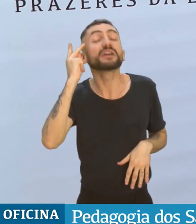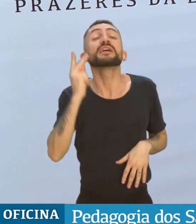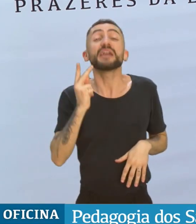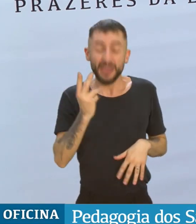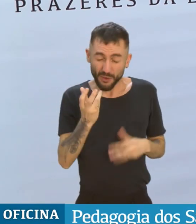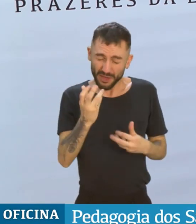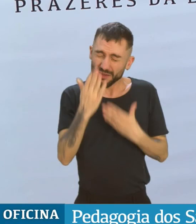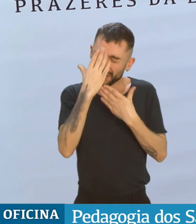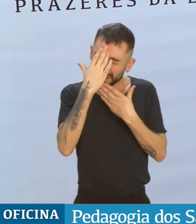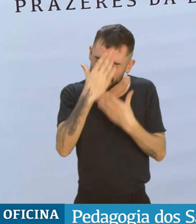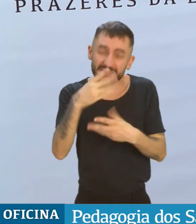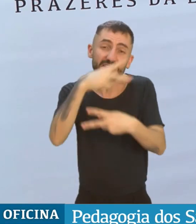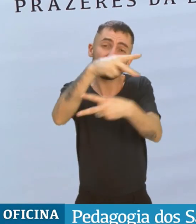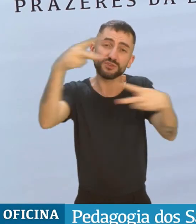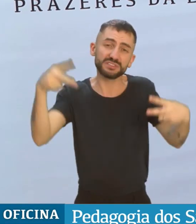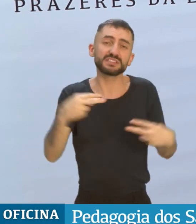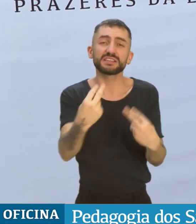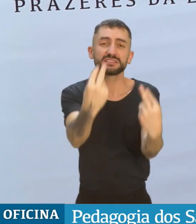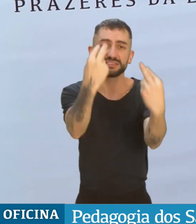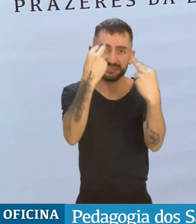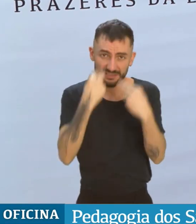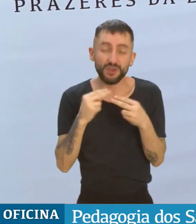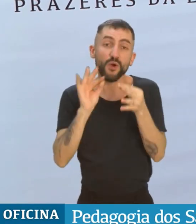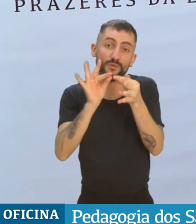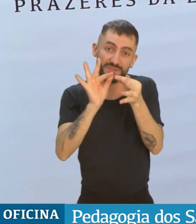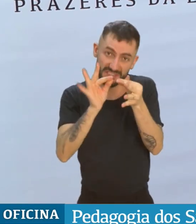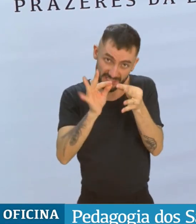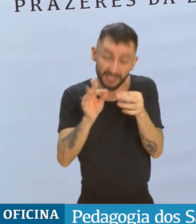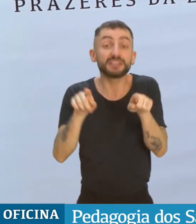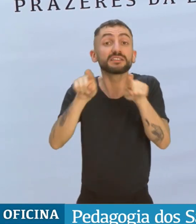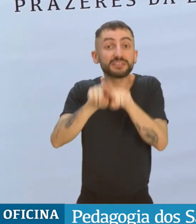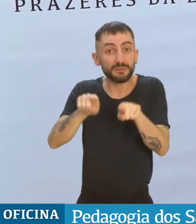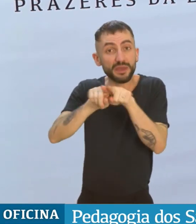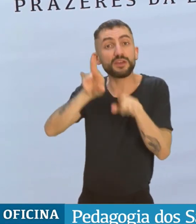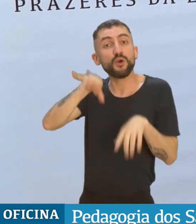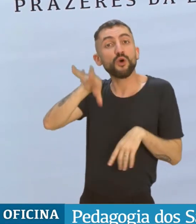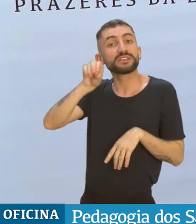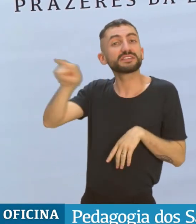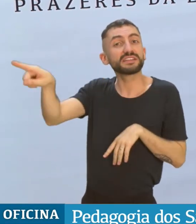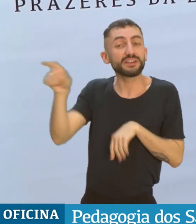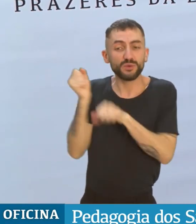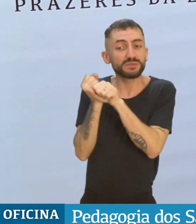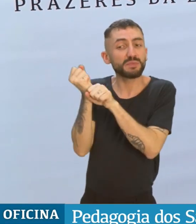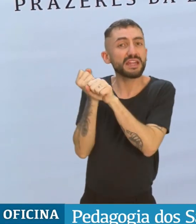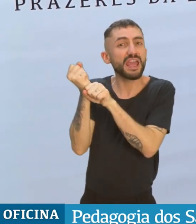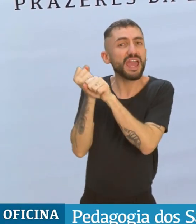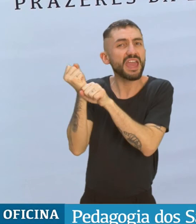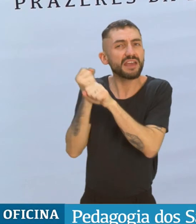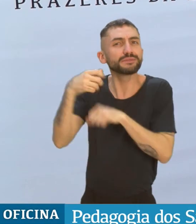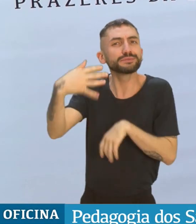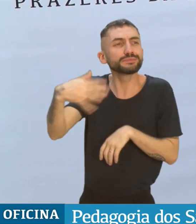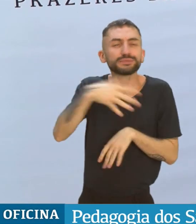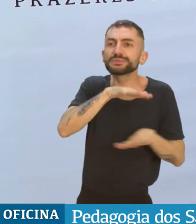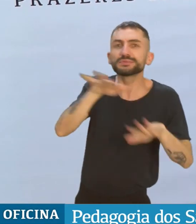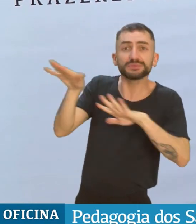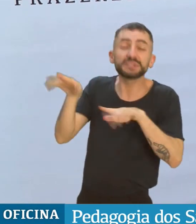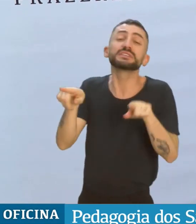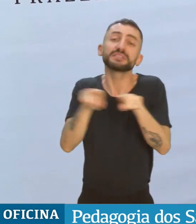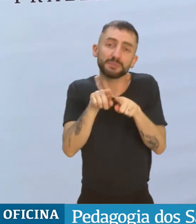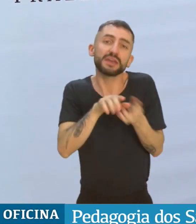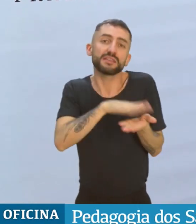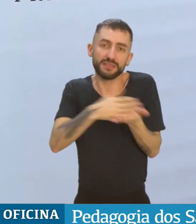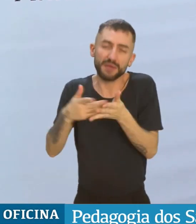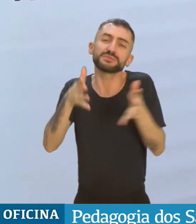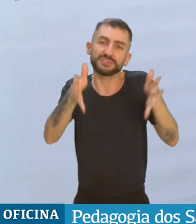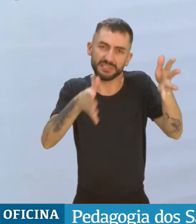vocês por terem acompanhado essa oficina, ao Rodrigo, pela experiência incrível de poder escutá-lo, e aos nossos intérpretes